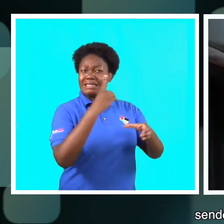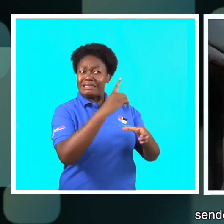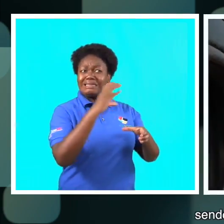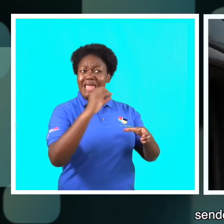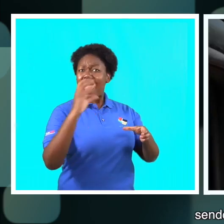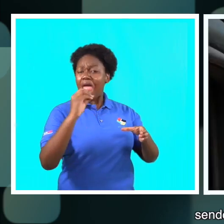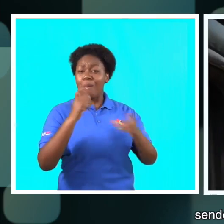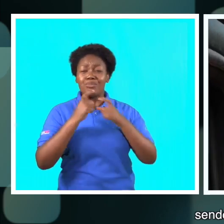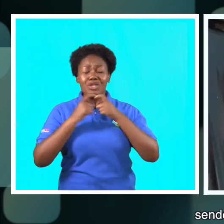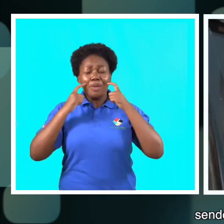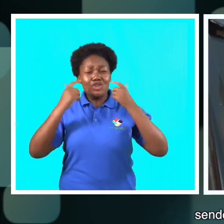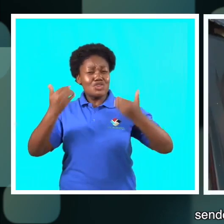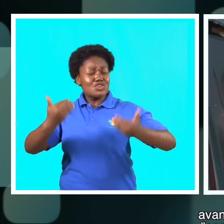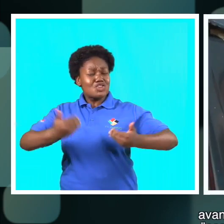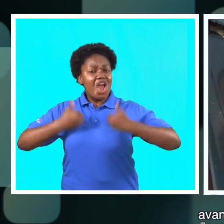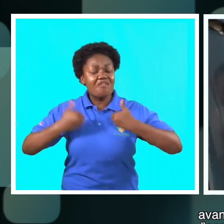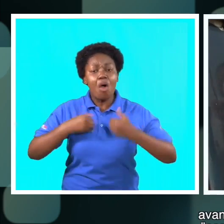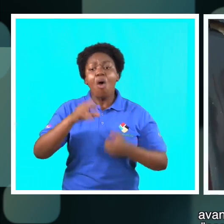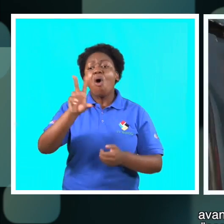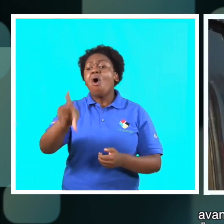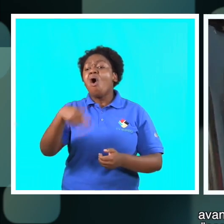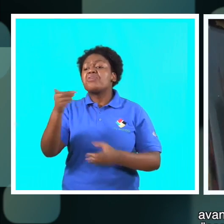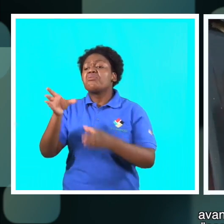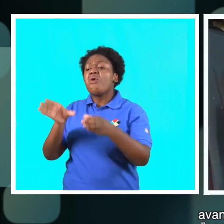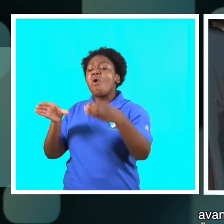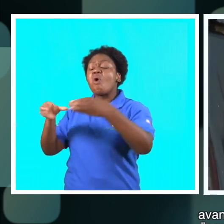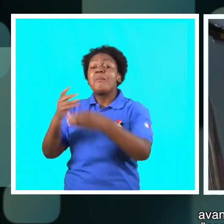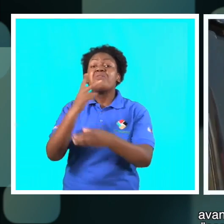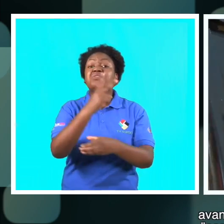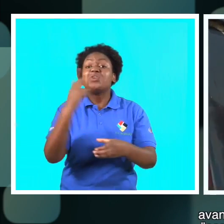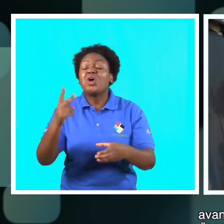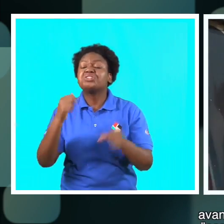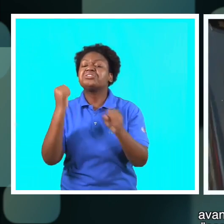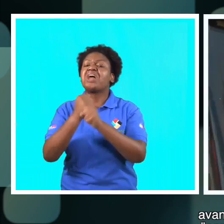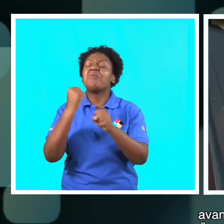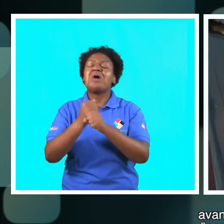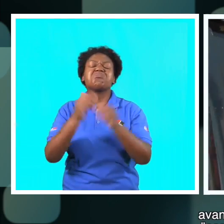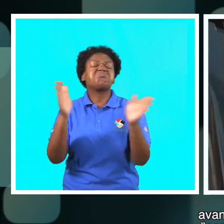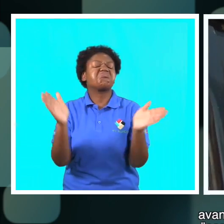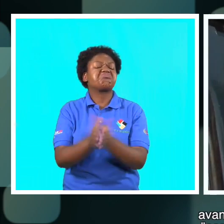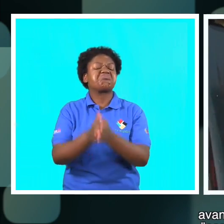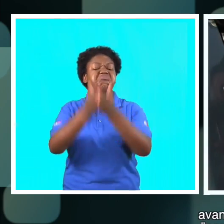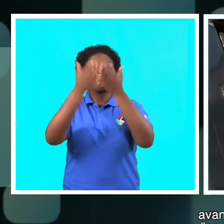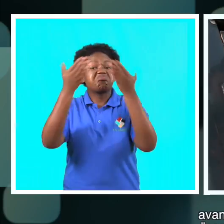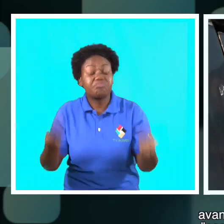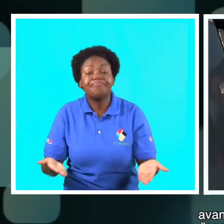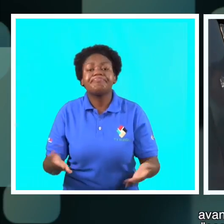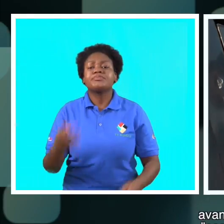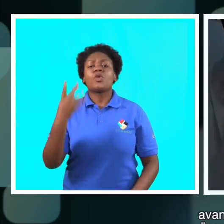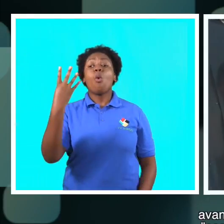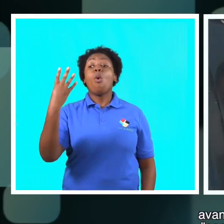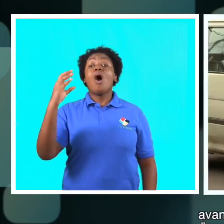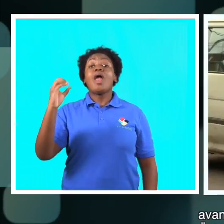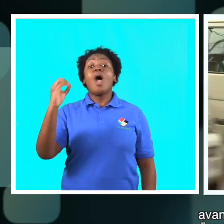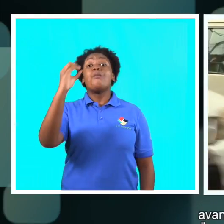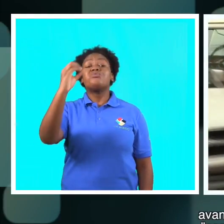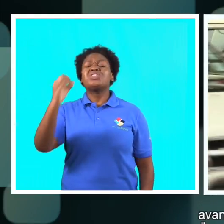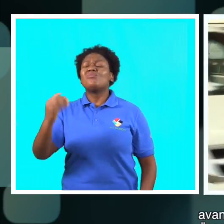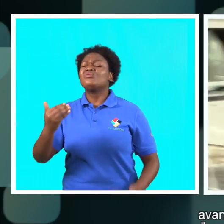% deles jovens. Avançou a página online economiaglobal.com